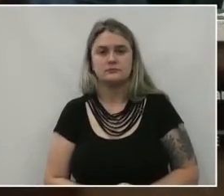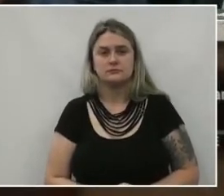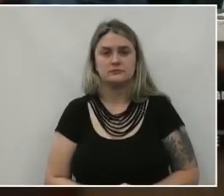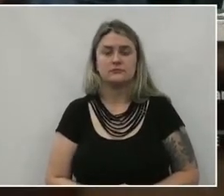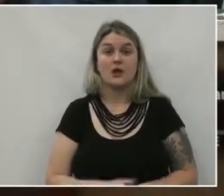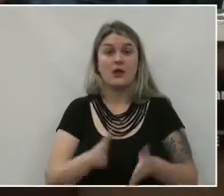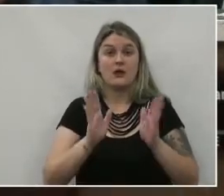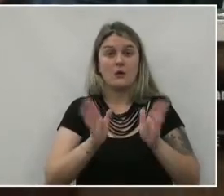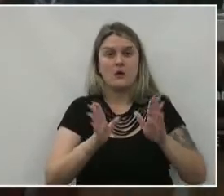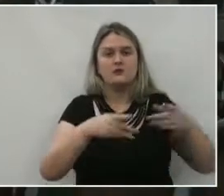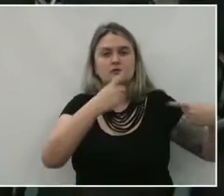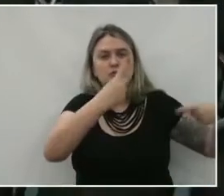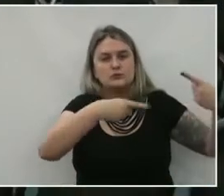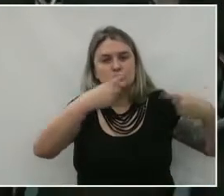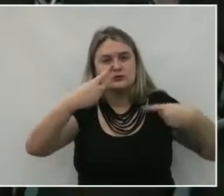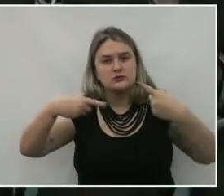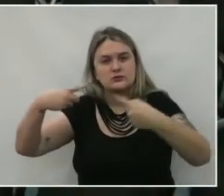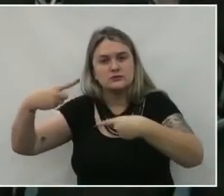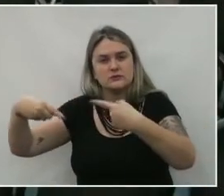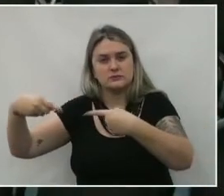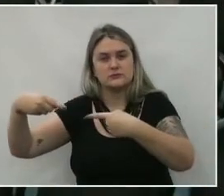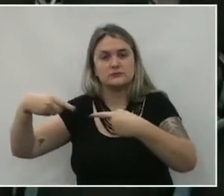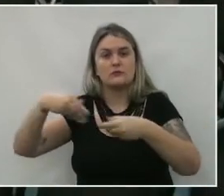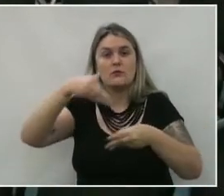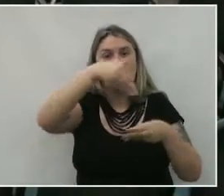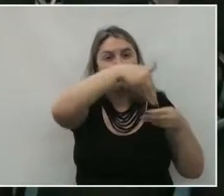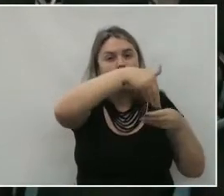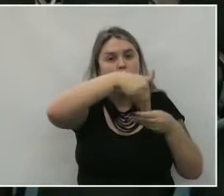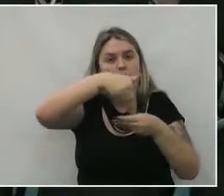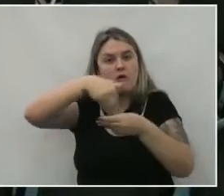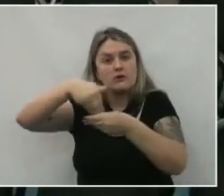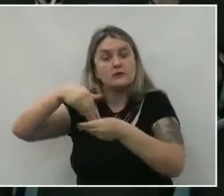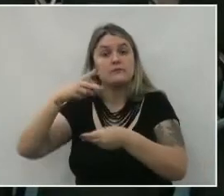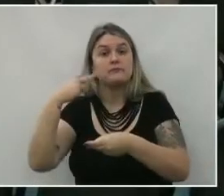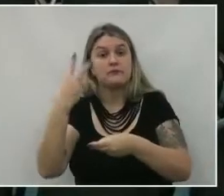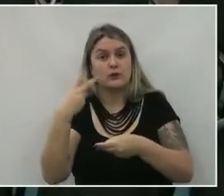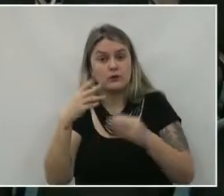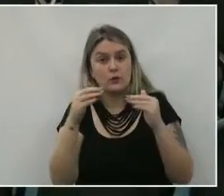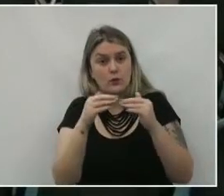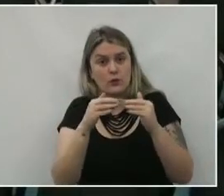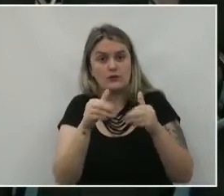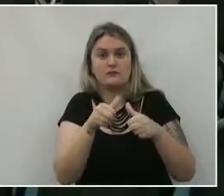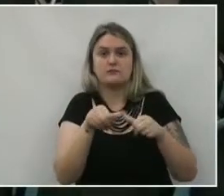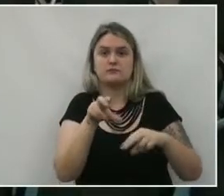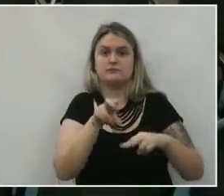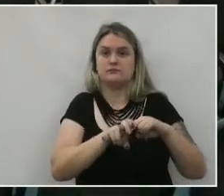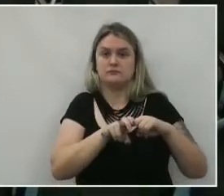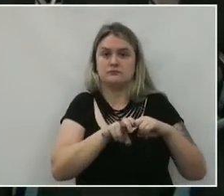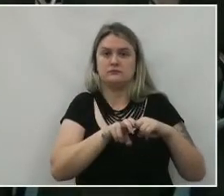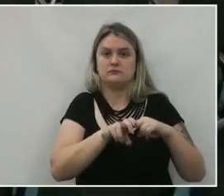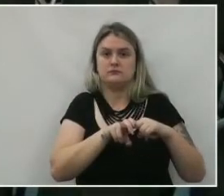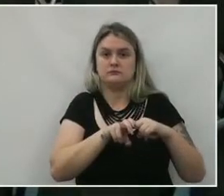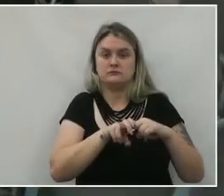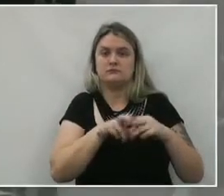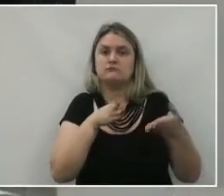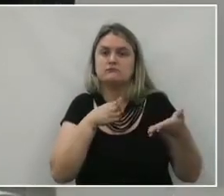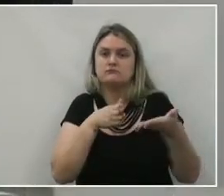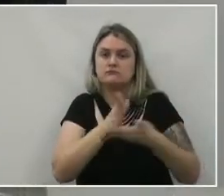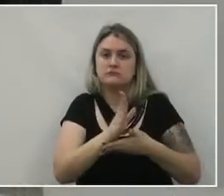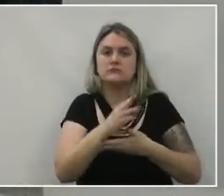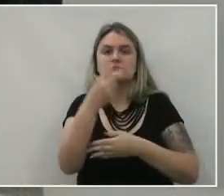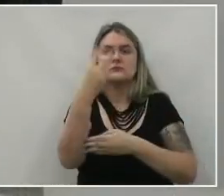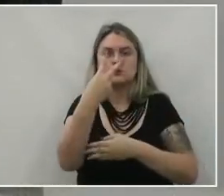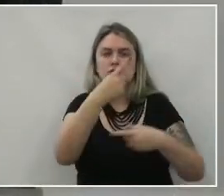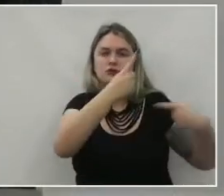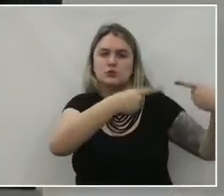Está em discussão Em votação, senhores vereadores que aprovam, permaneçam como estão Aprovada em